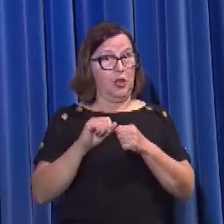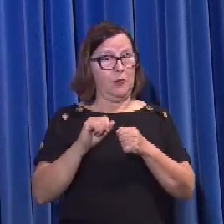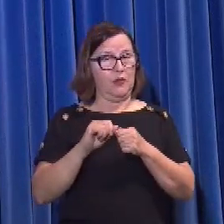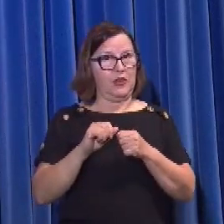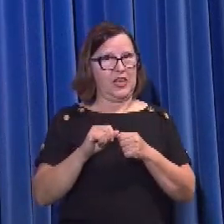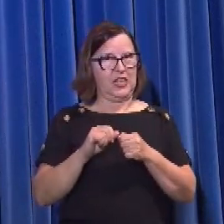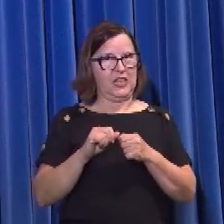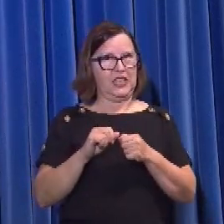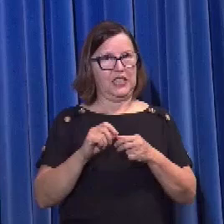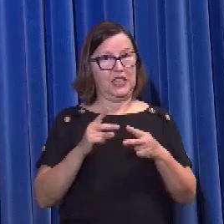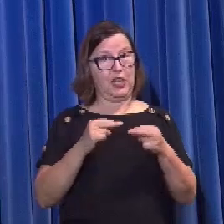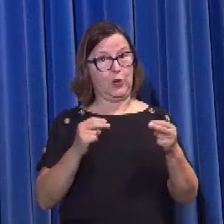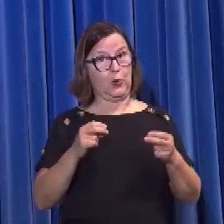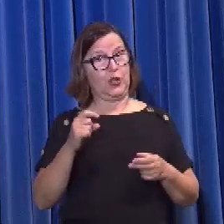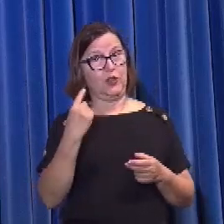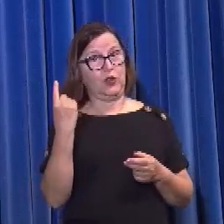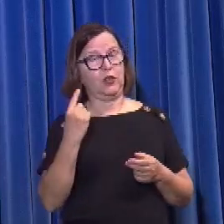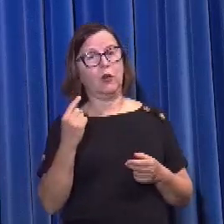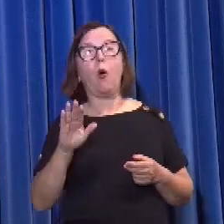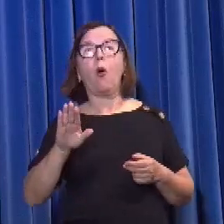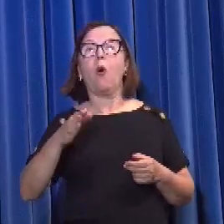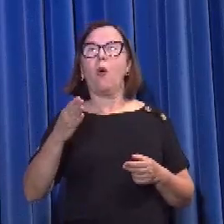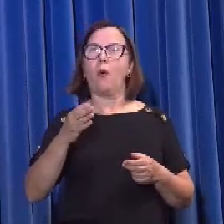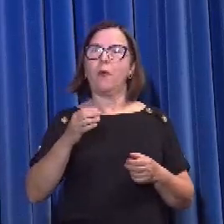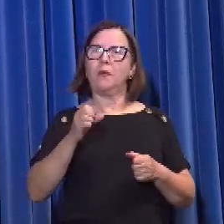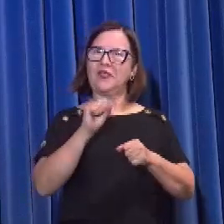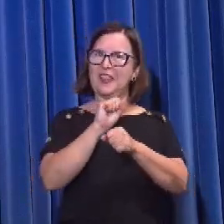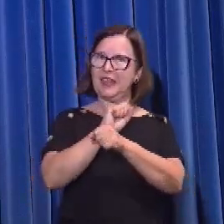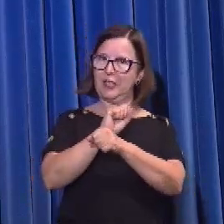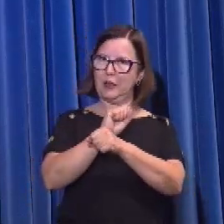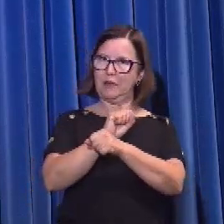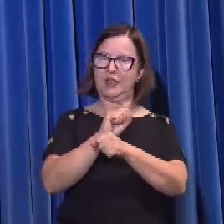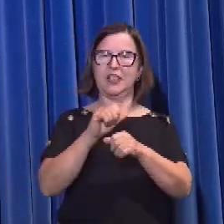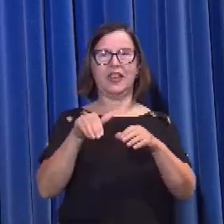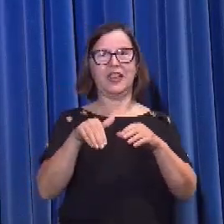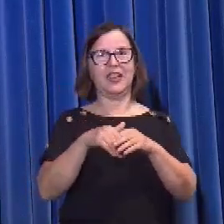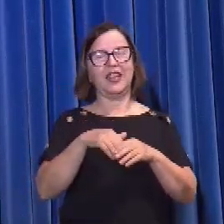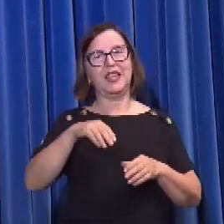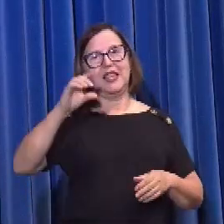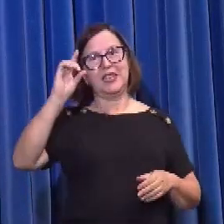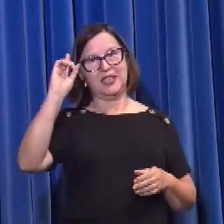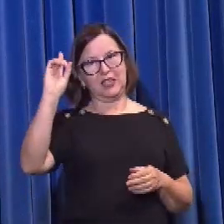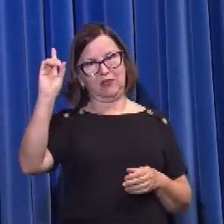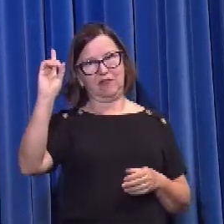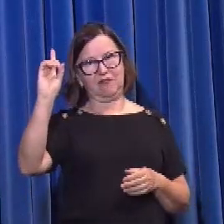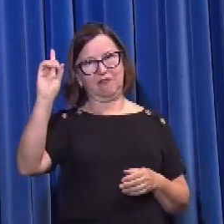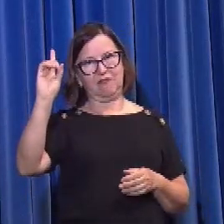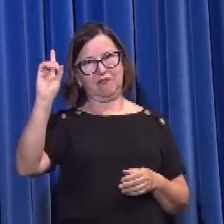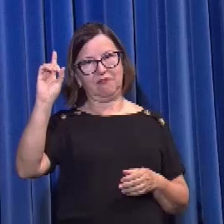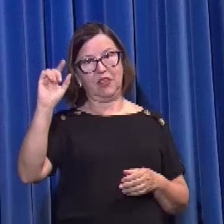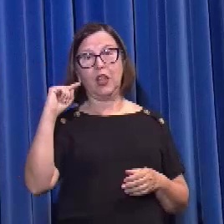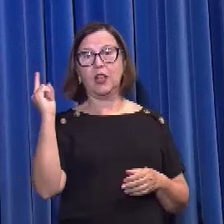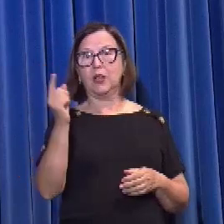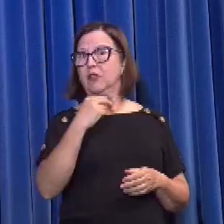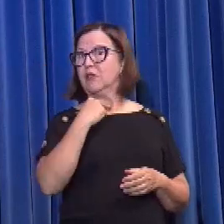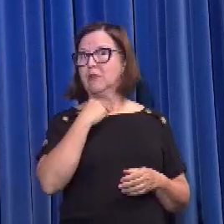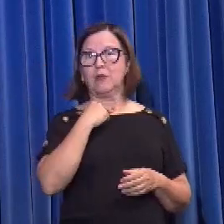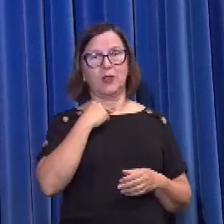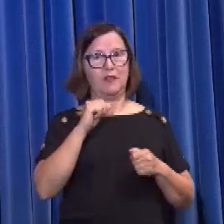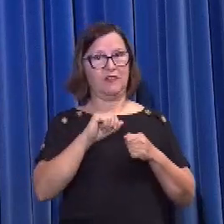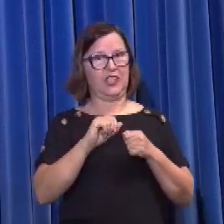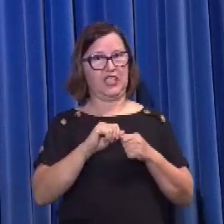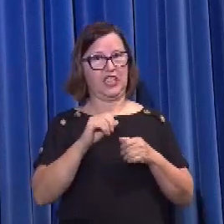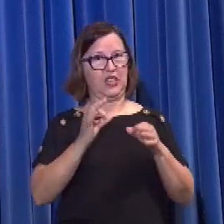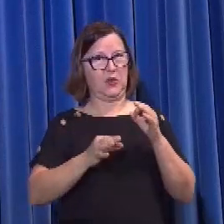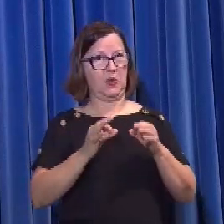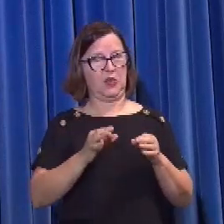É óbvia a resposta. Nós não podemos fazer a justiça. Quem faz a justiça é o nosso Deus. Porque